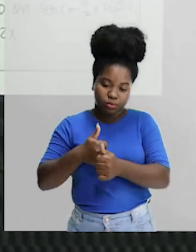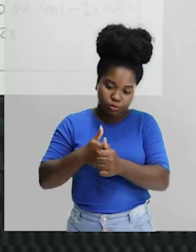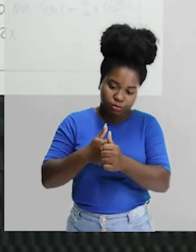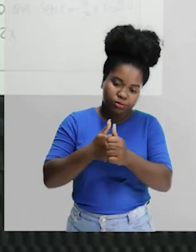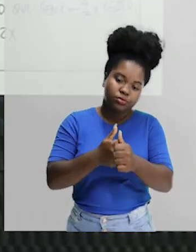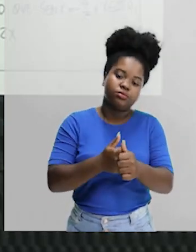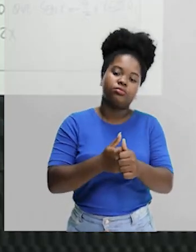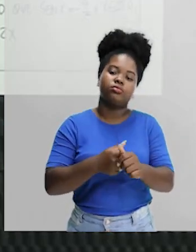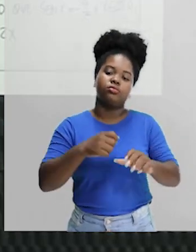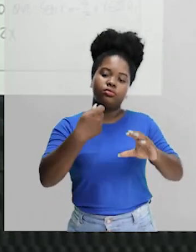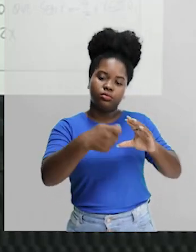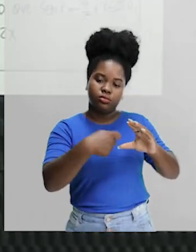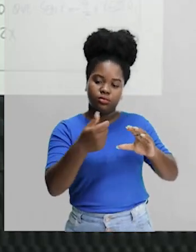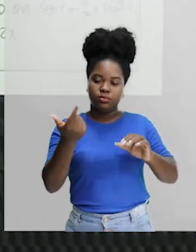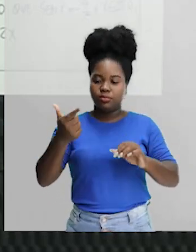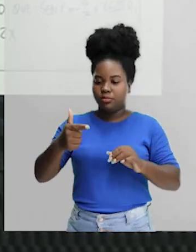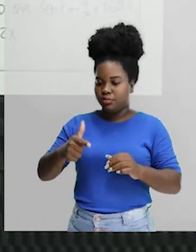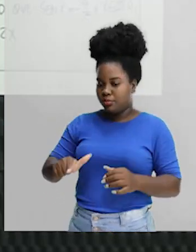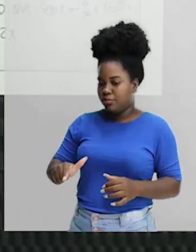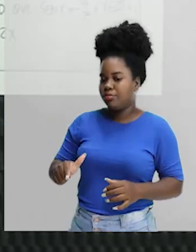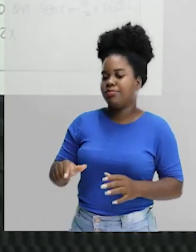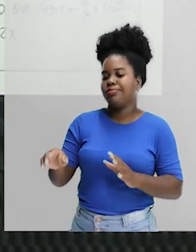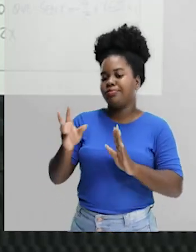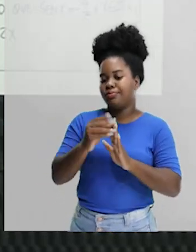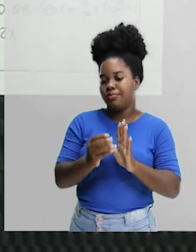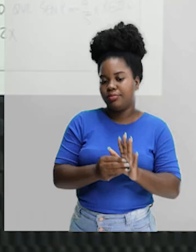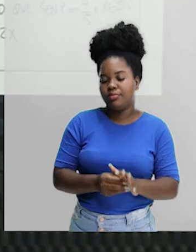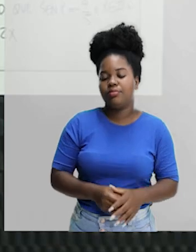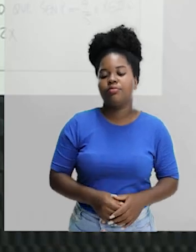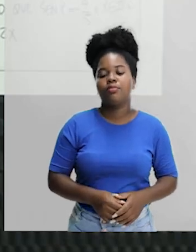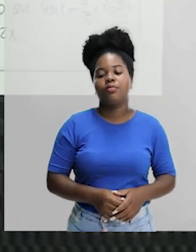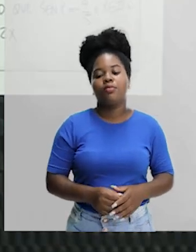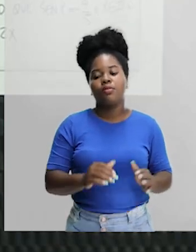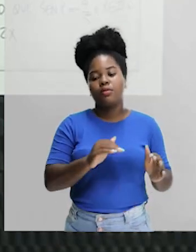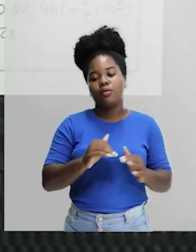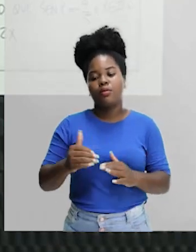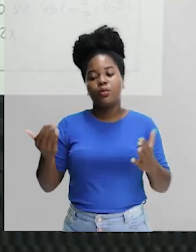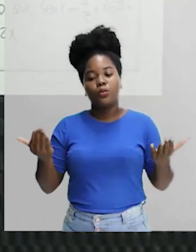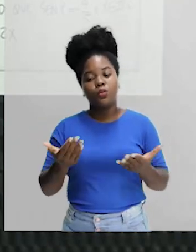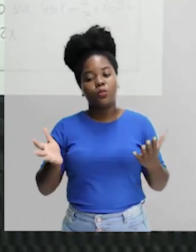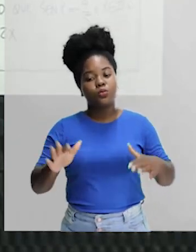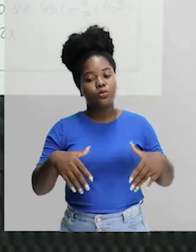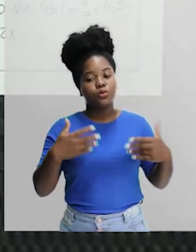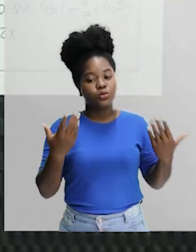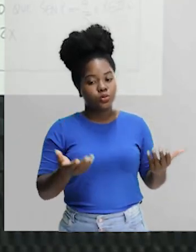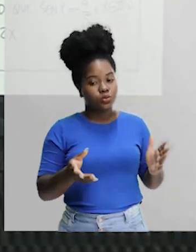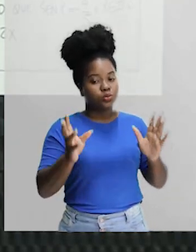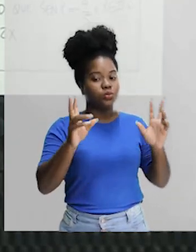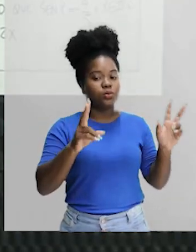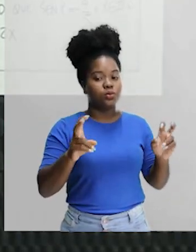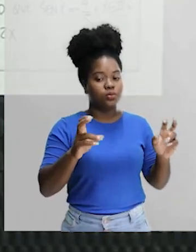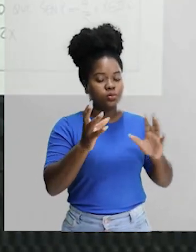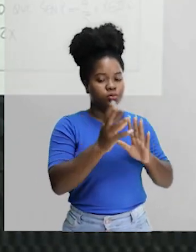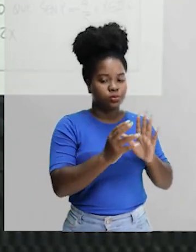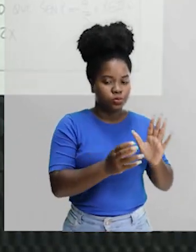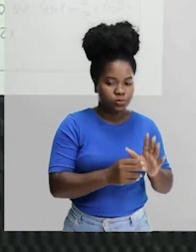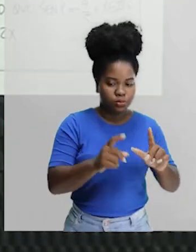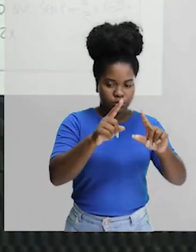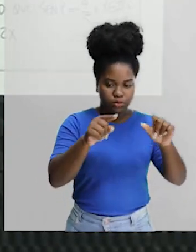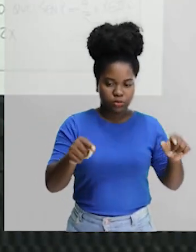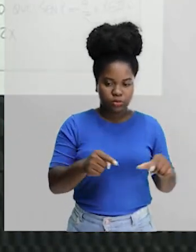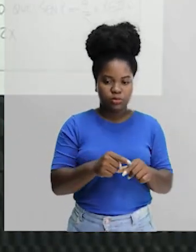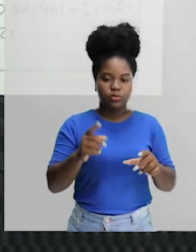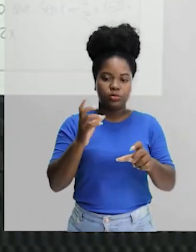que a gente possa dar continuidade aos assuntos. Tá? Beleza, galera? Hoje qual é o assunto de trigonometria que a gente vai estudar? Vamos estudar o